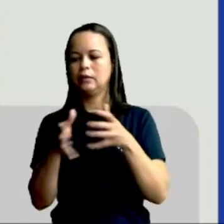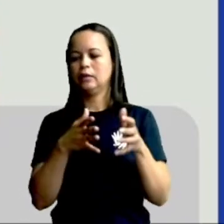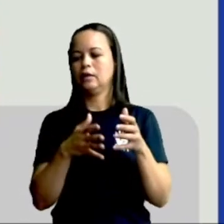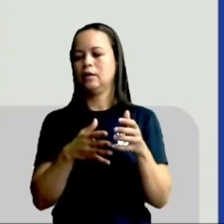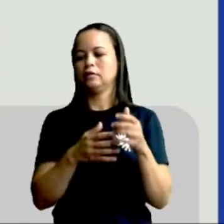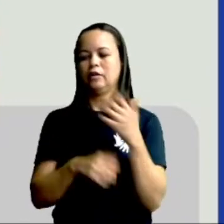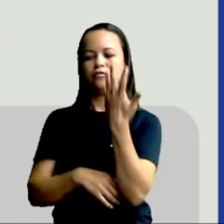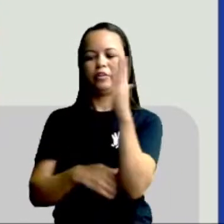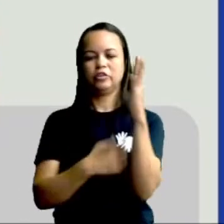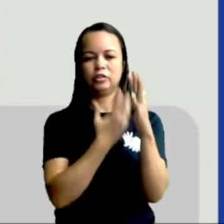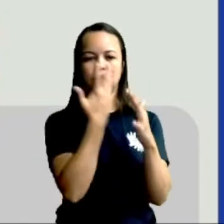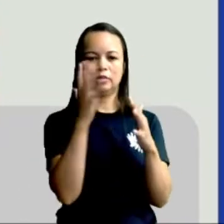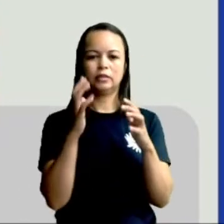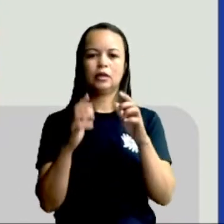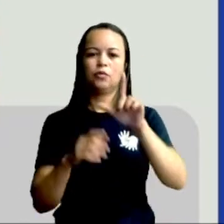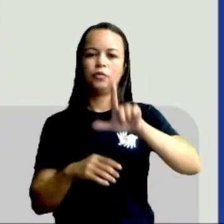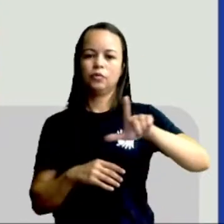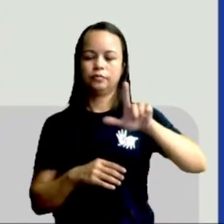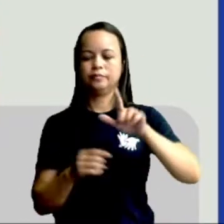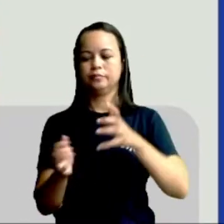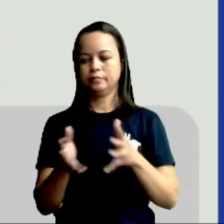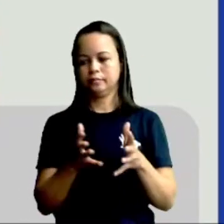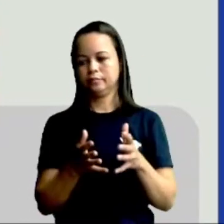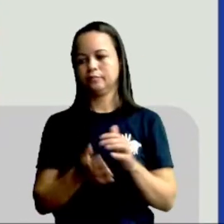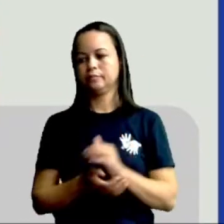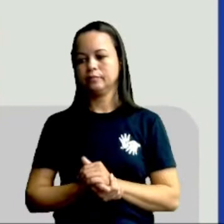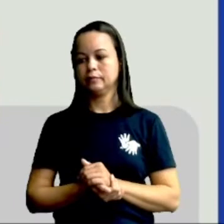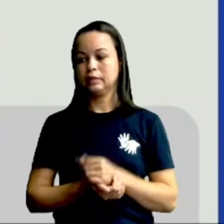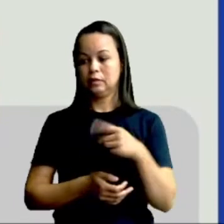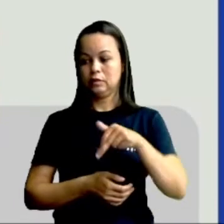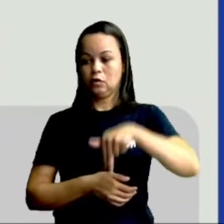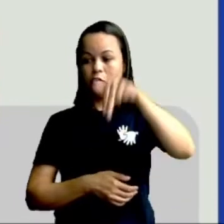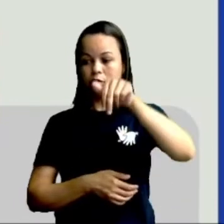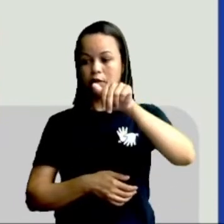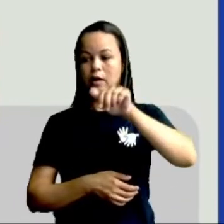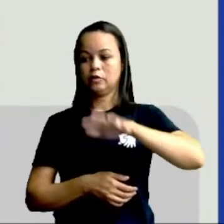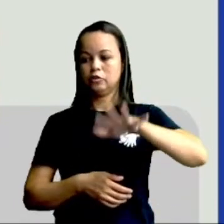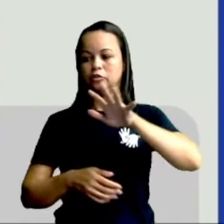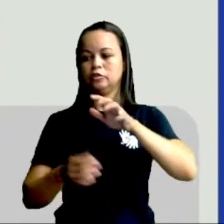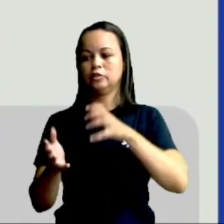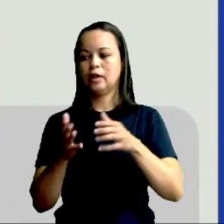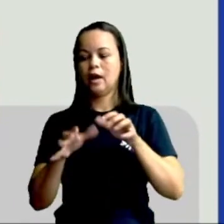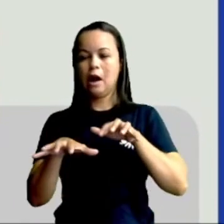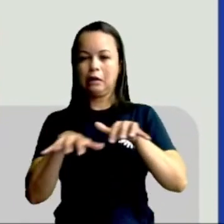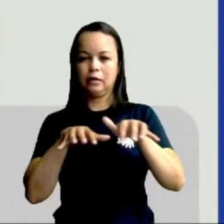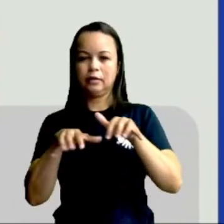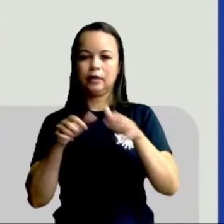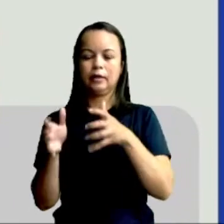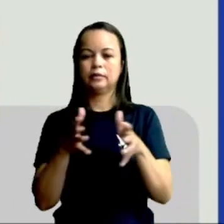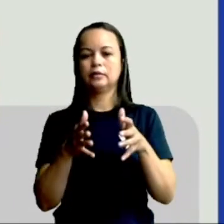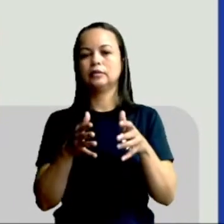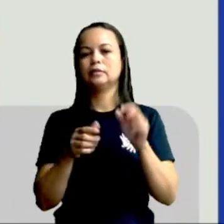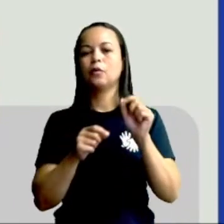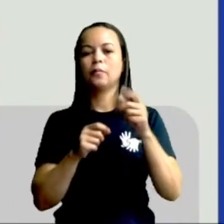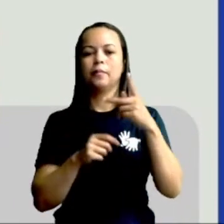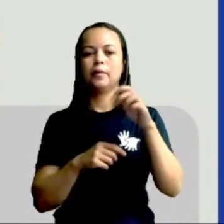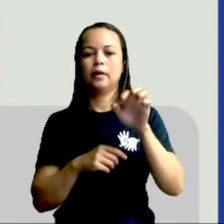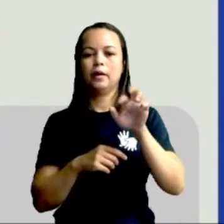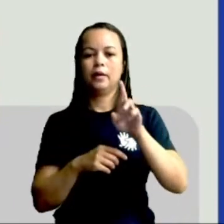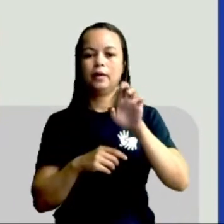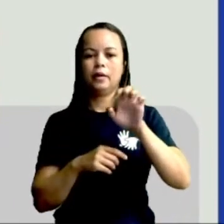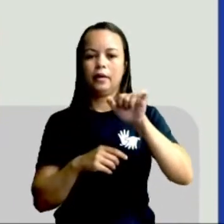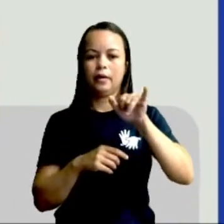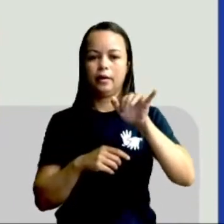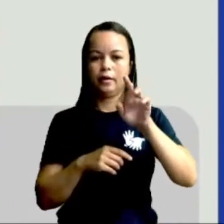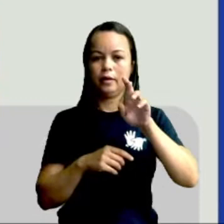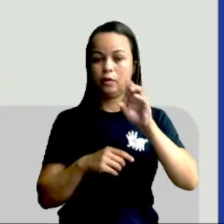aí, ó. Caatinga, vegetação típica do sertão. Suas principais espécies são o pereiro, a